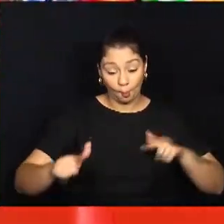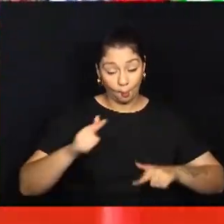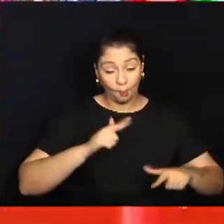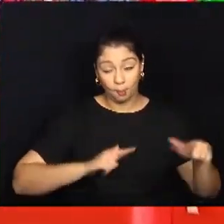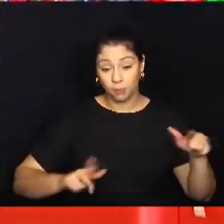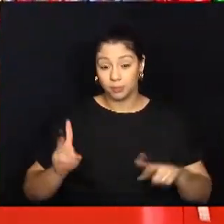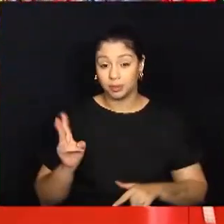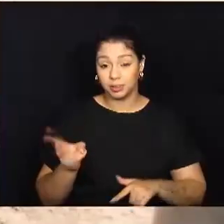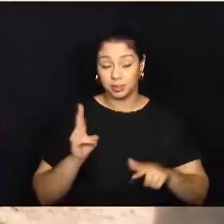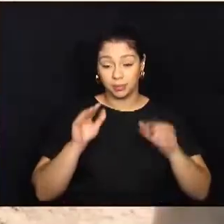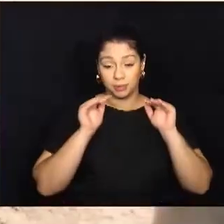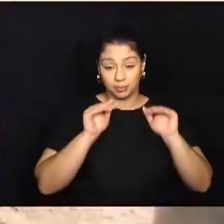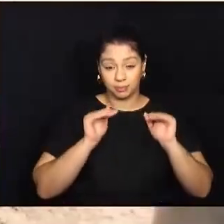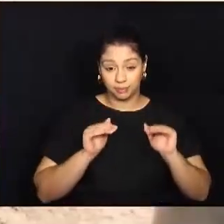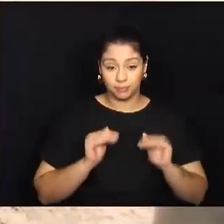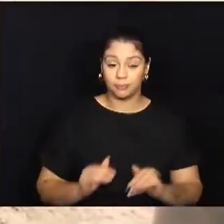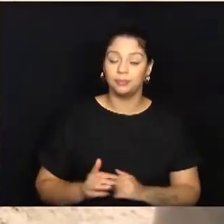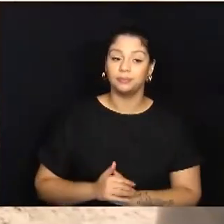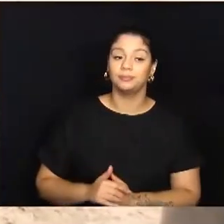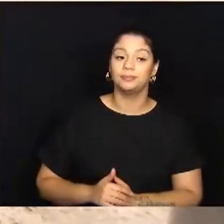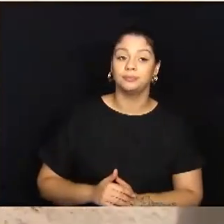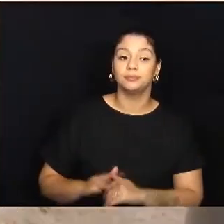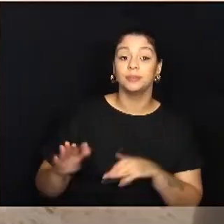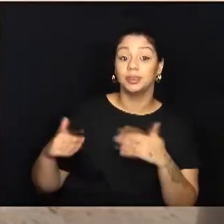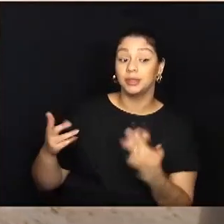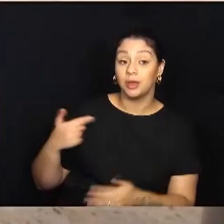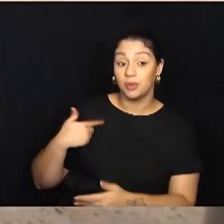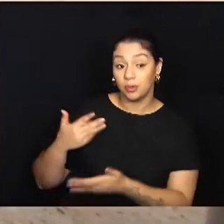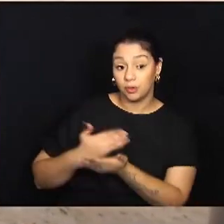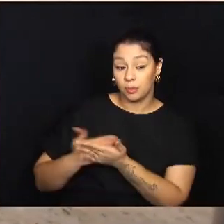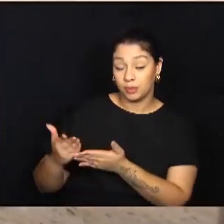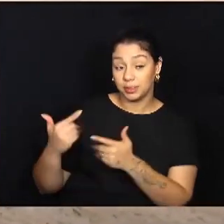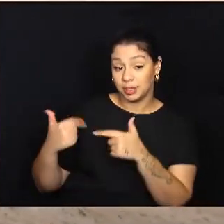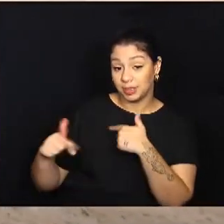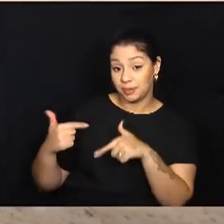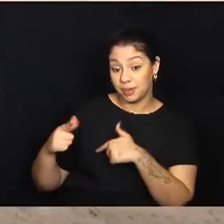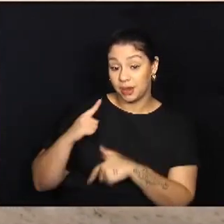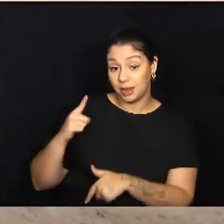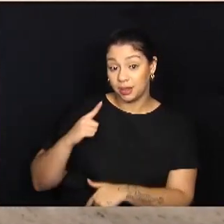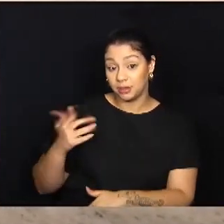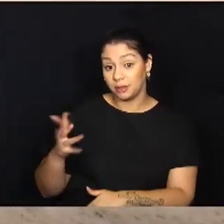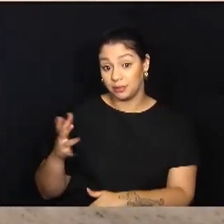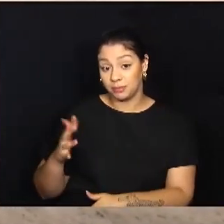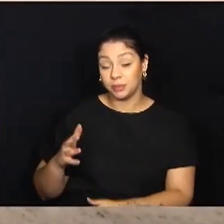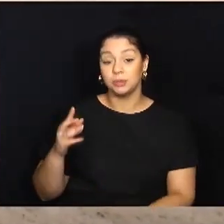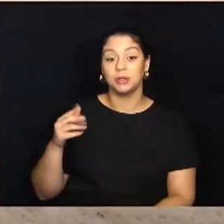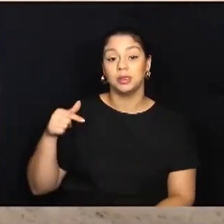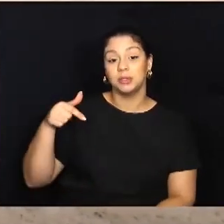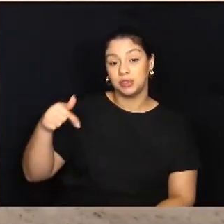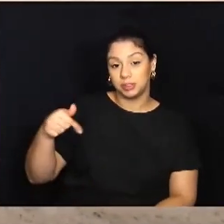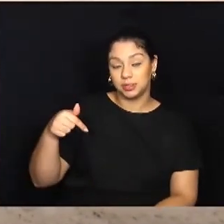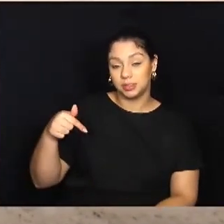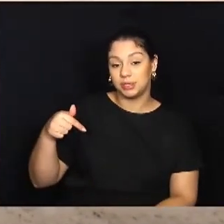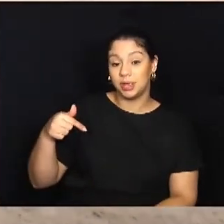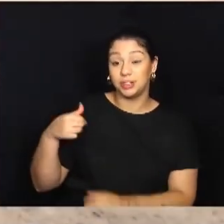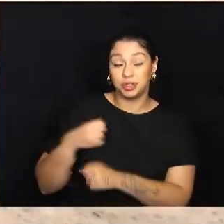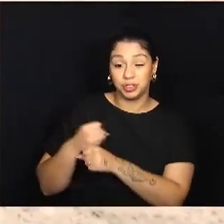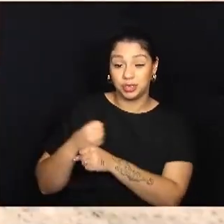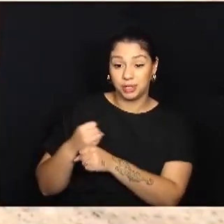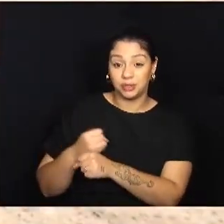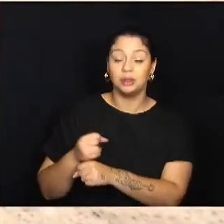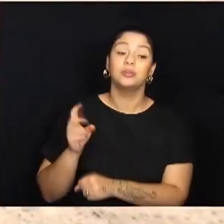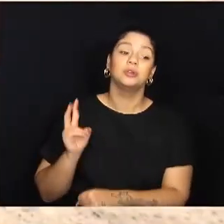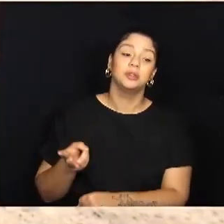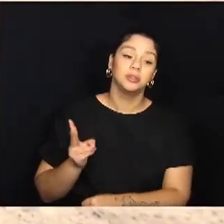das prateleiras. Então, desde quando eu comecei a trabalhar aqui, tem mais ou menos uns 7 anos, e desde sempre